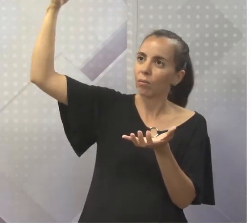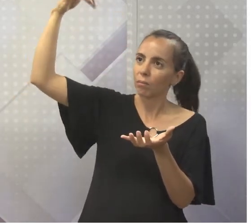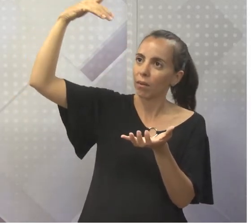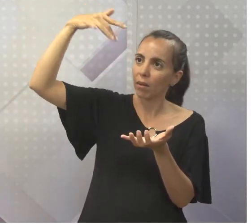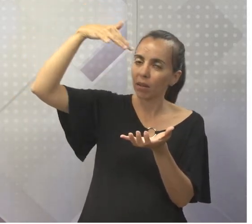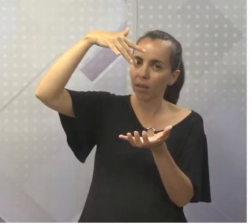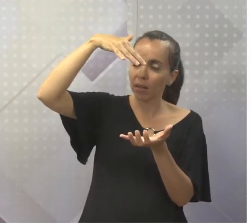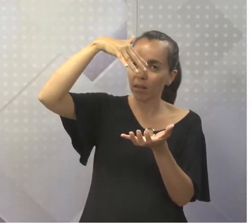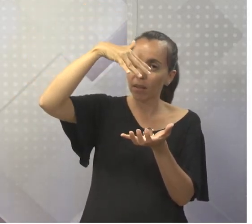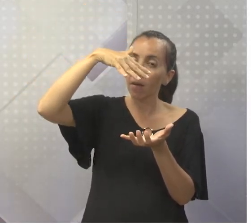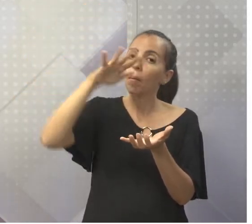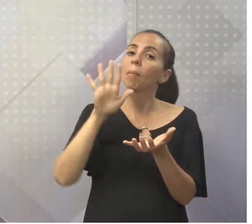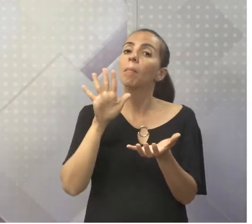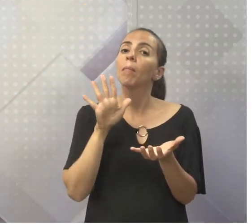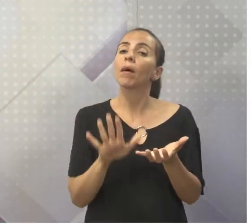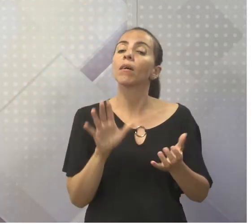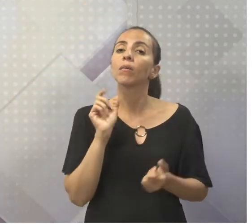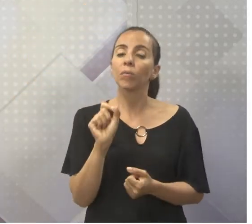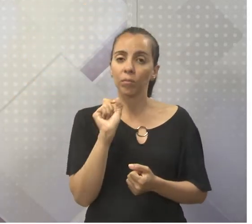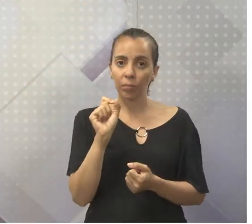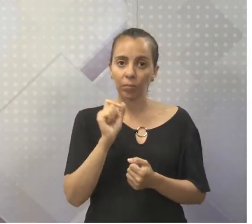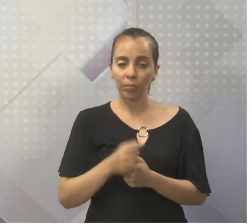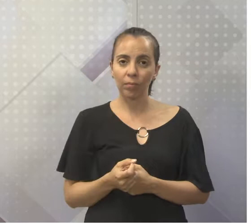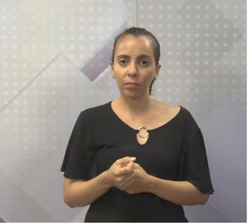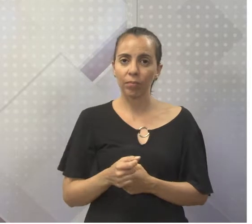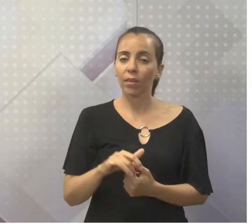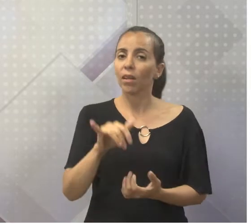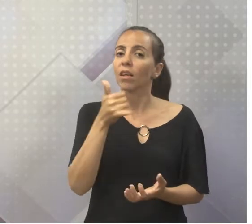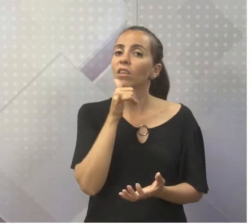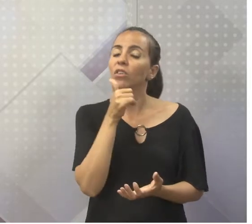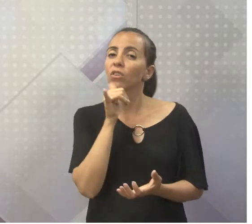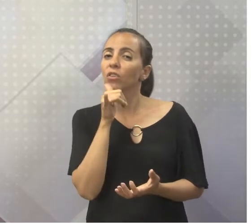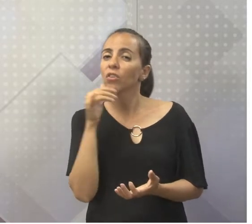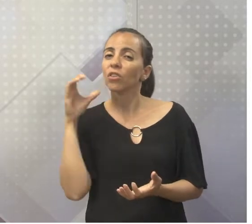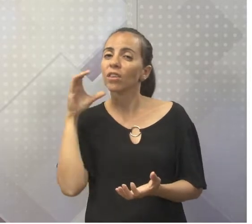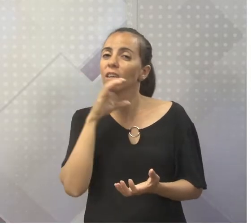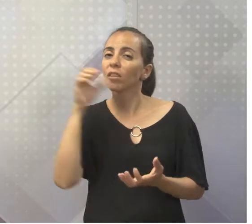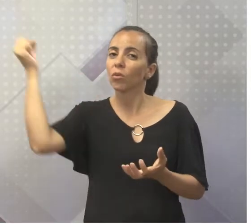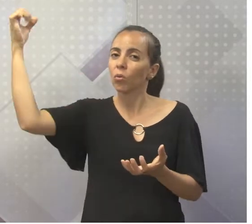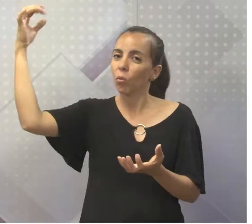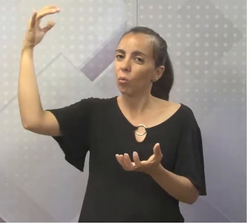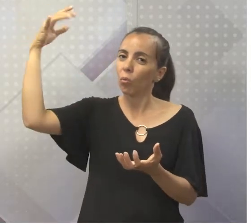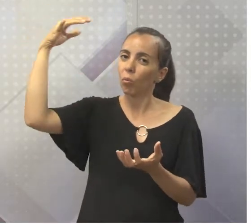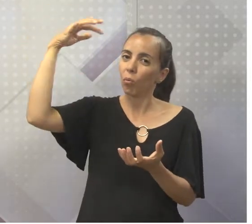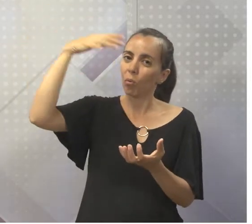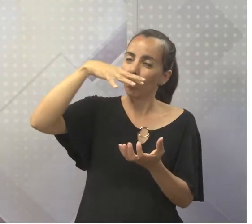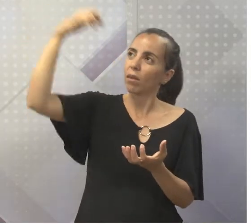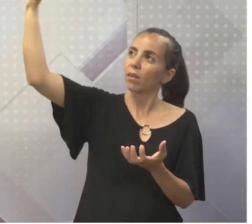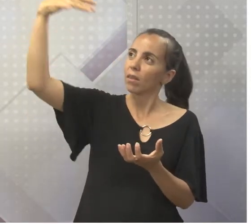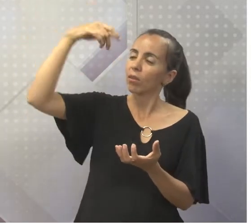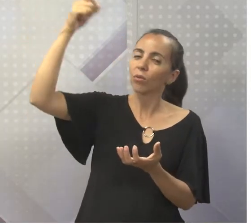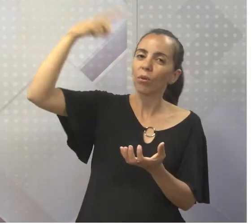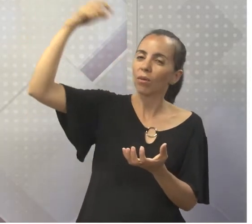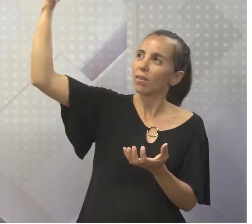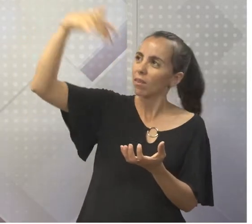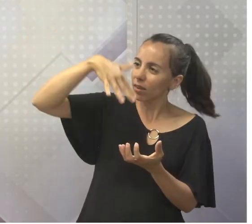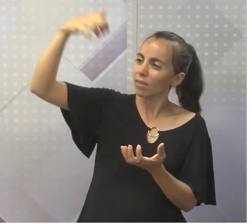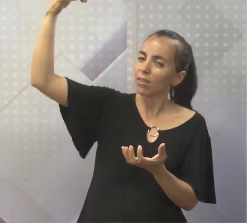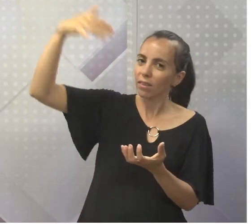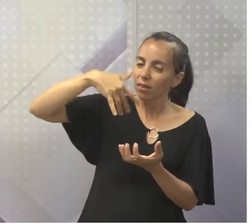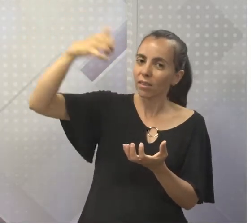mas mais a o a energia em forma de calor que o infravermelho não